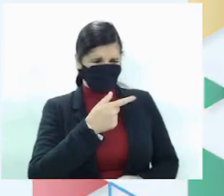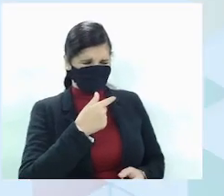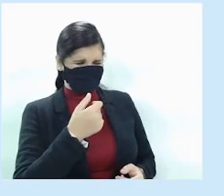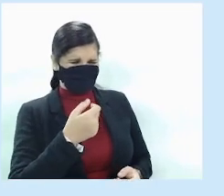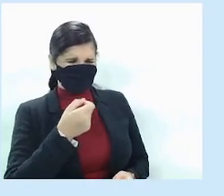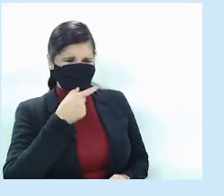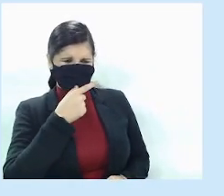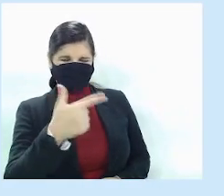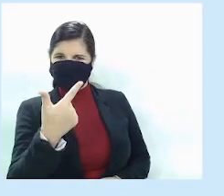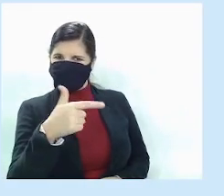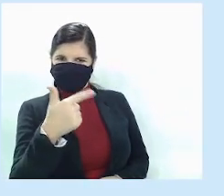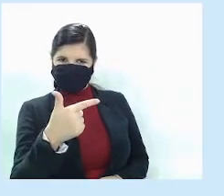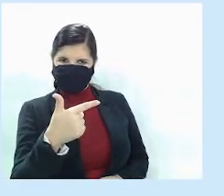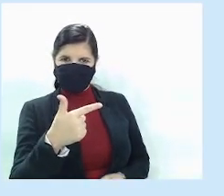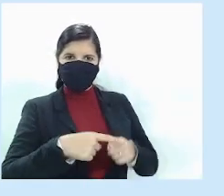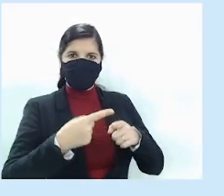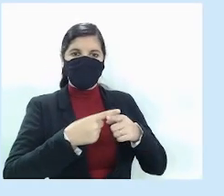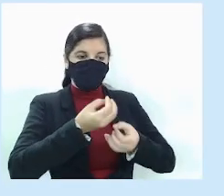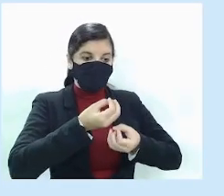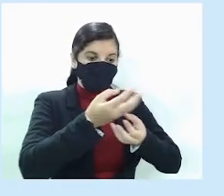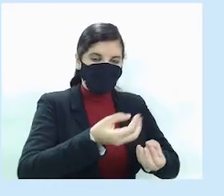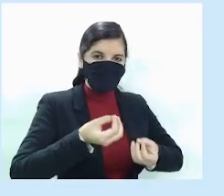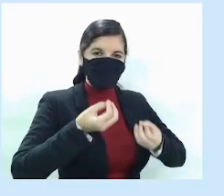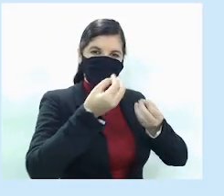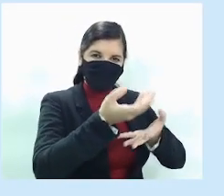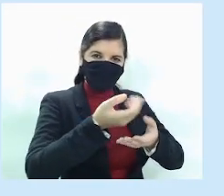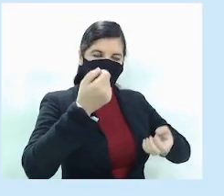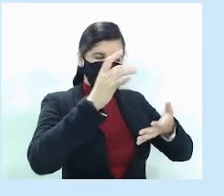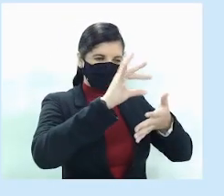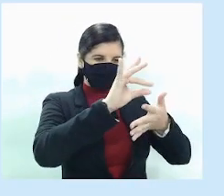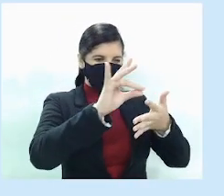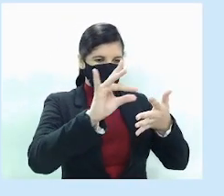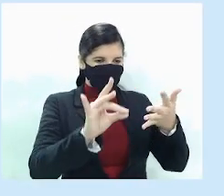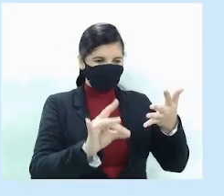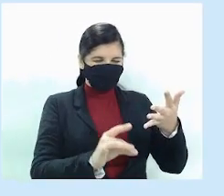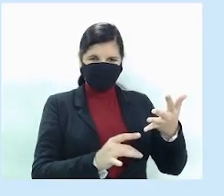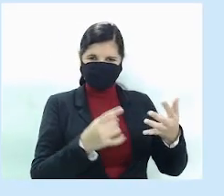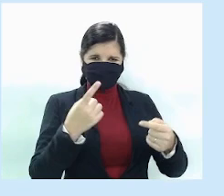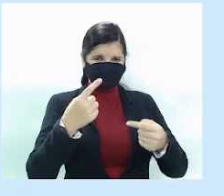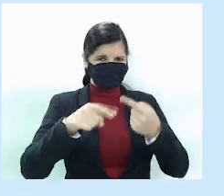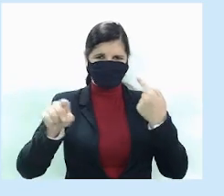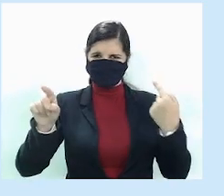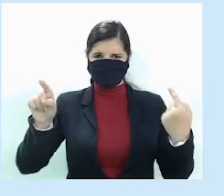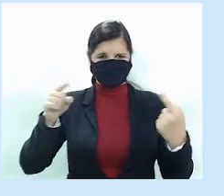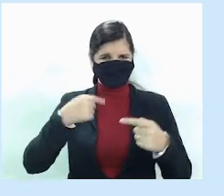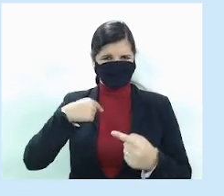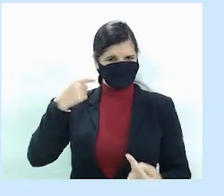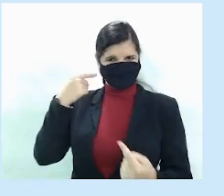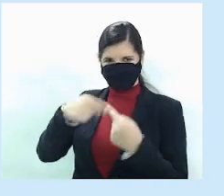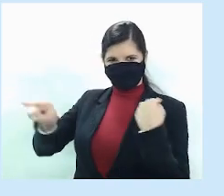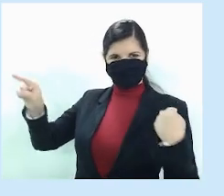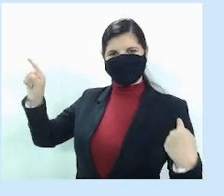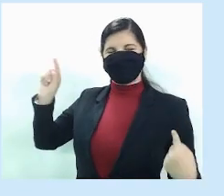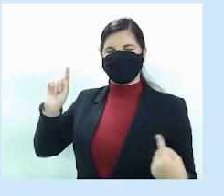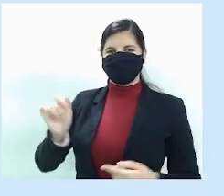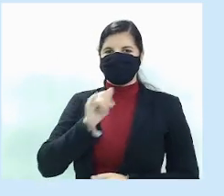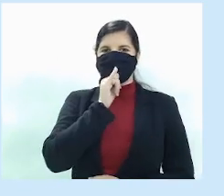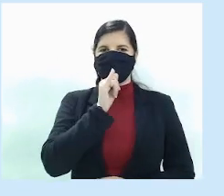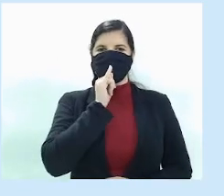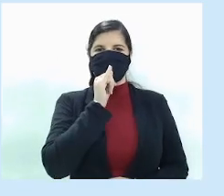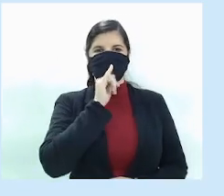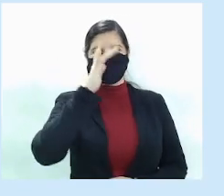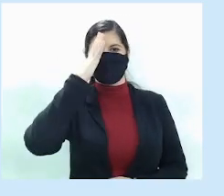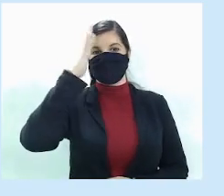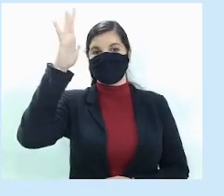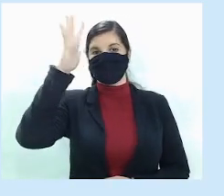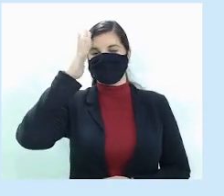é porque aquilo que está sendo contado na piada não tem a ver com o seu universo. Então, por exemplo, imagine